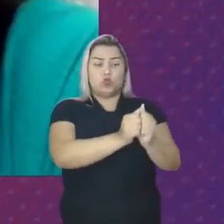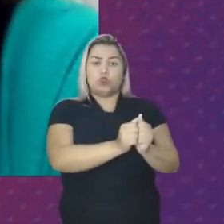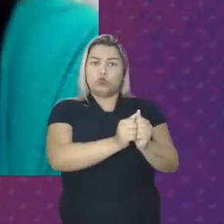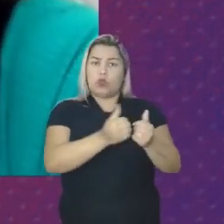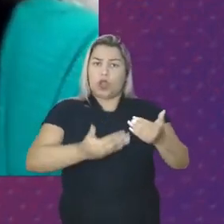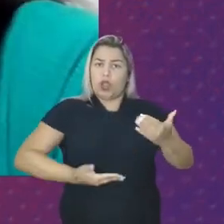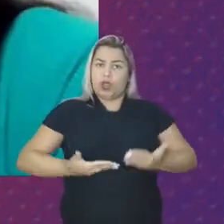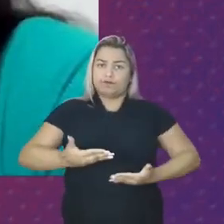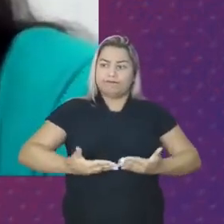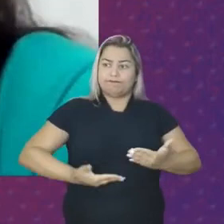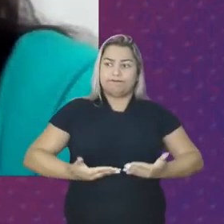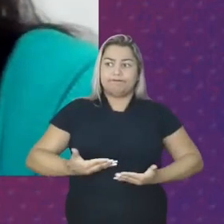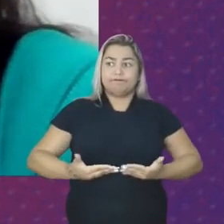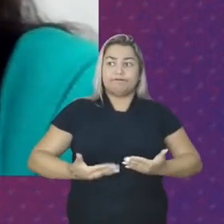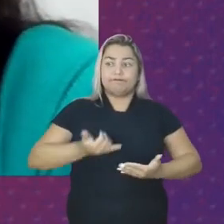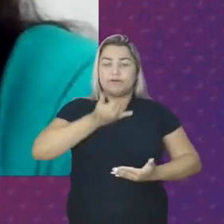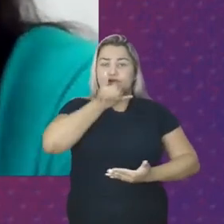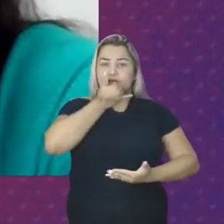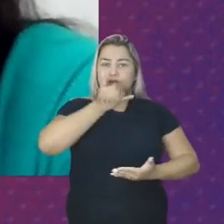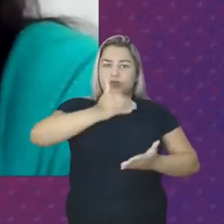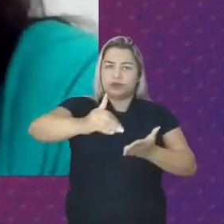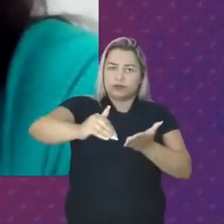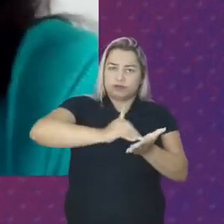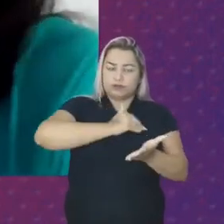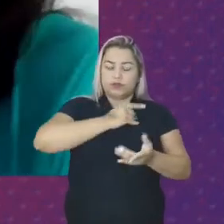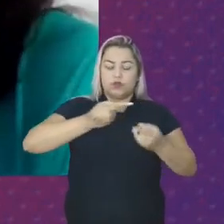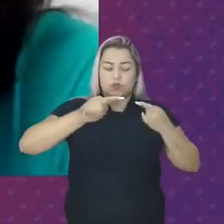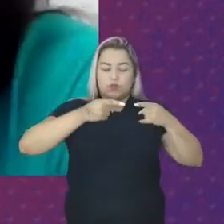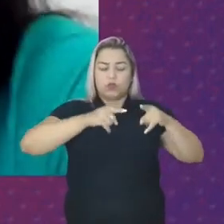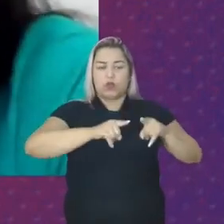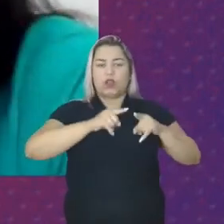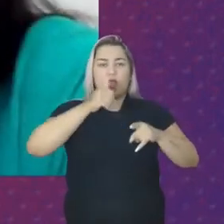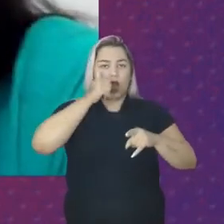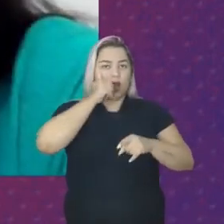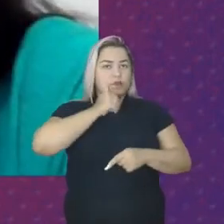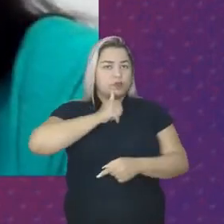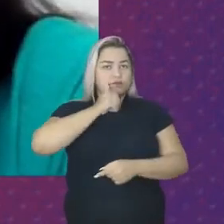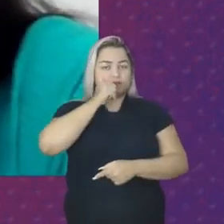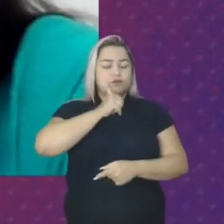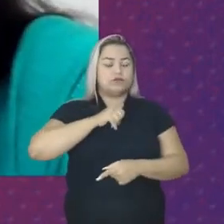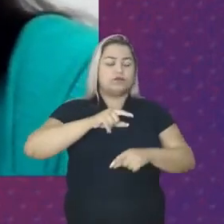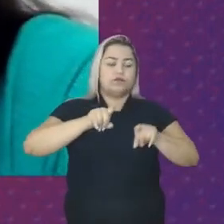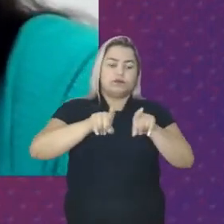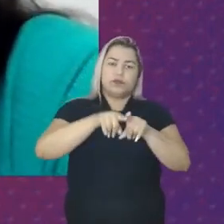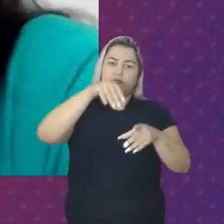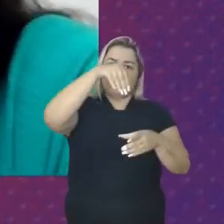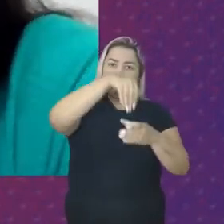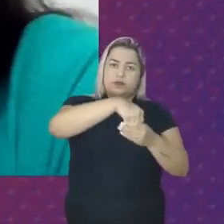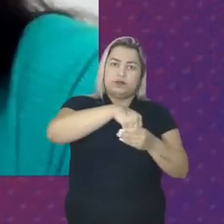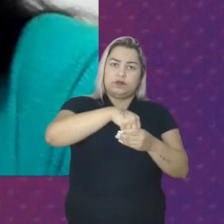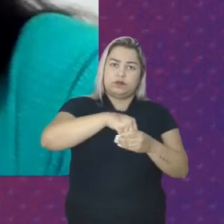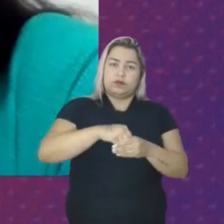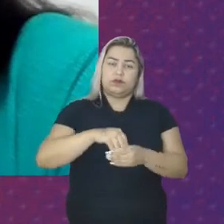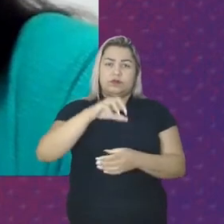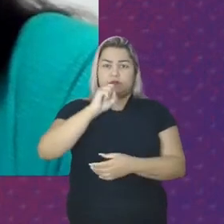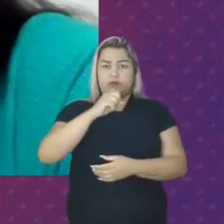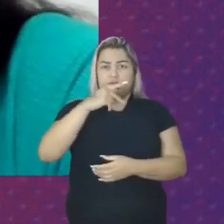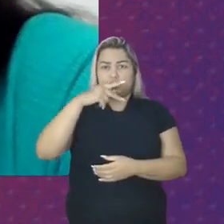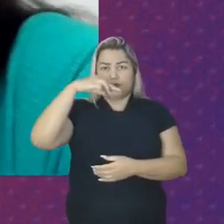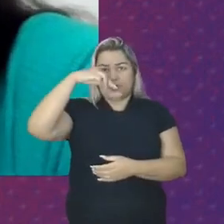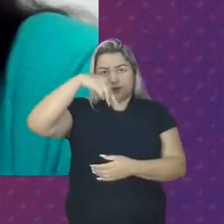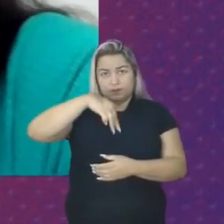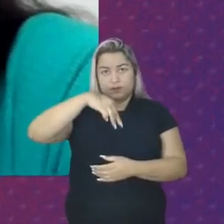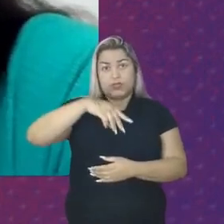com a Secretaria de Enfrentamento à Violência contra a Mulher, que atuava dentro da SPM. Então,